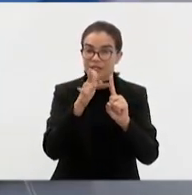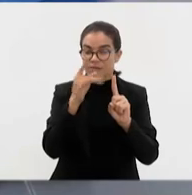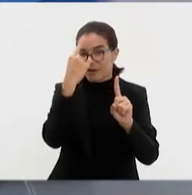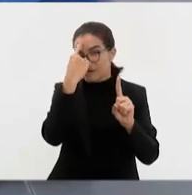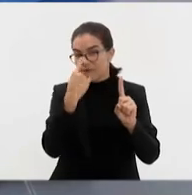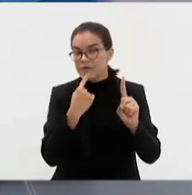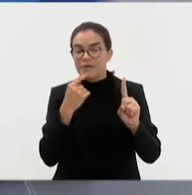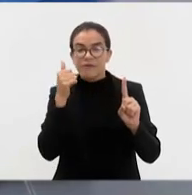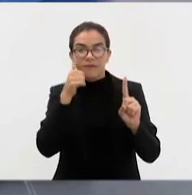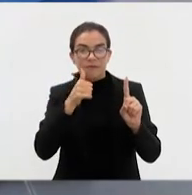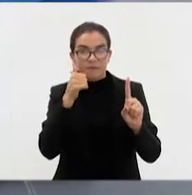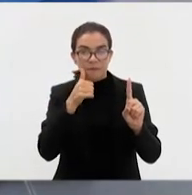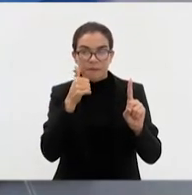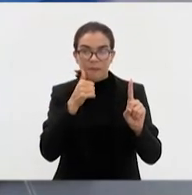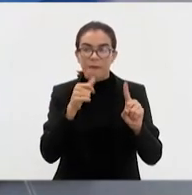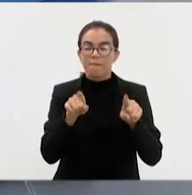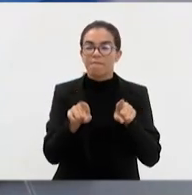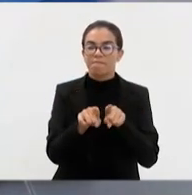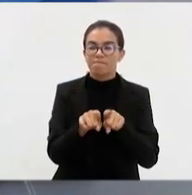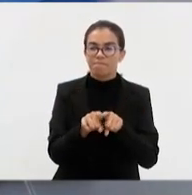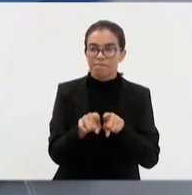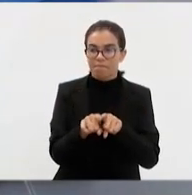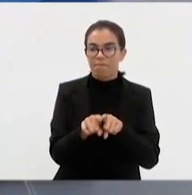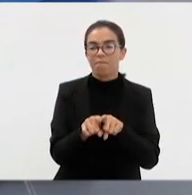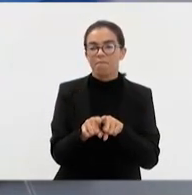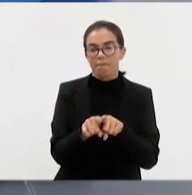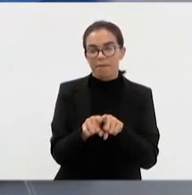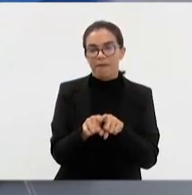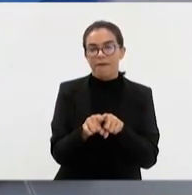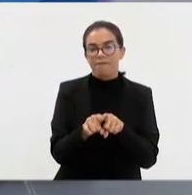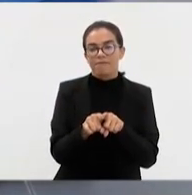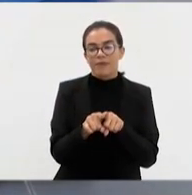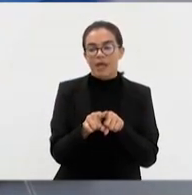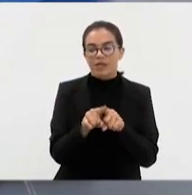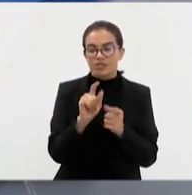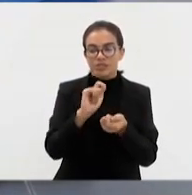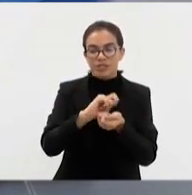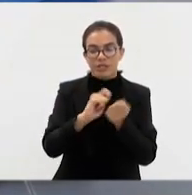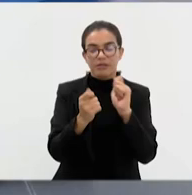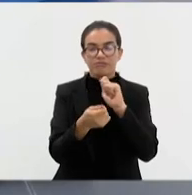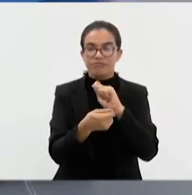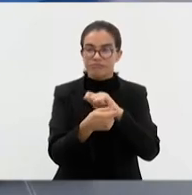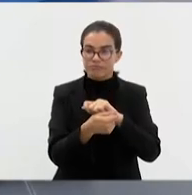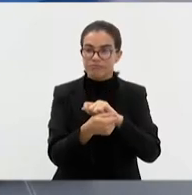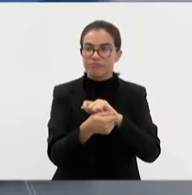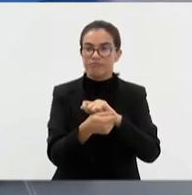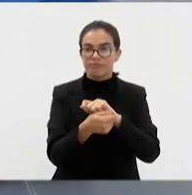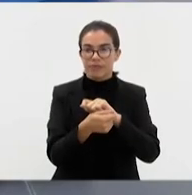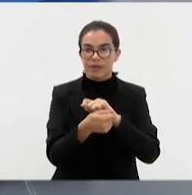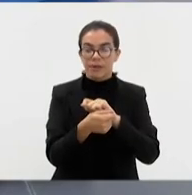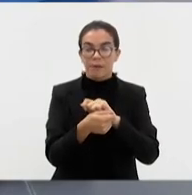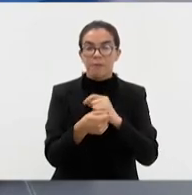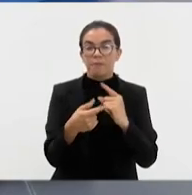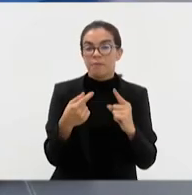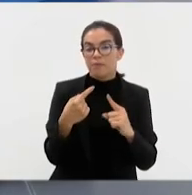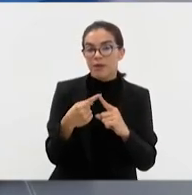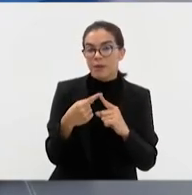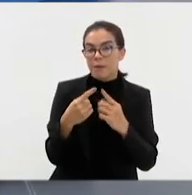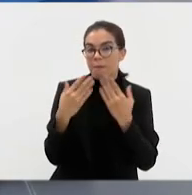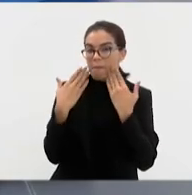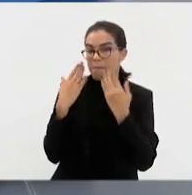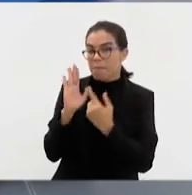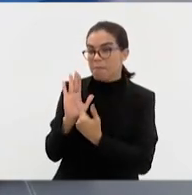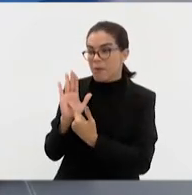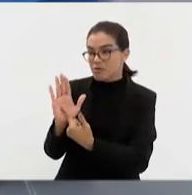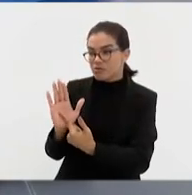da mulher, né? Mas, então, também a gente fez aqui uma adequação. Eu pedi até para que mostrasse tanto a Vossa